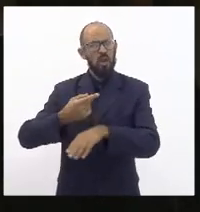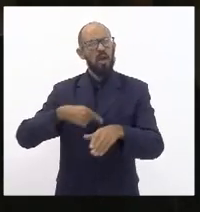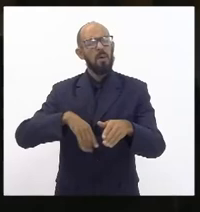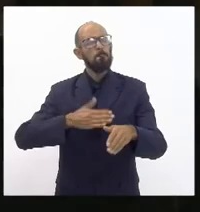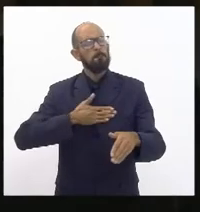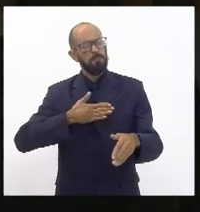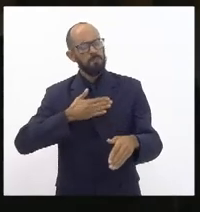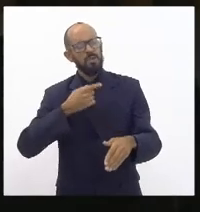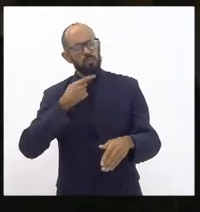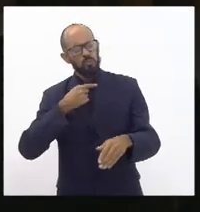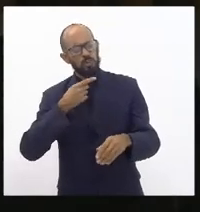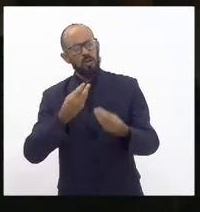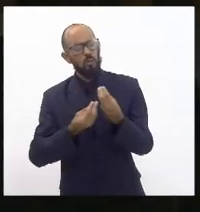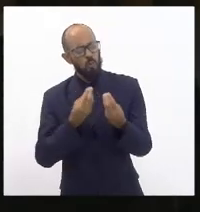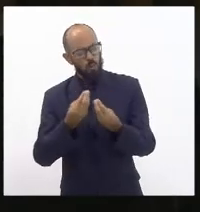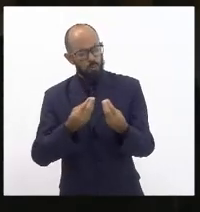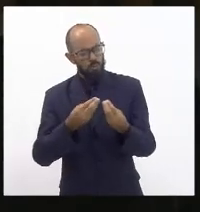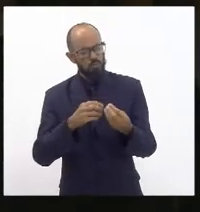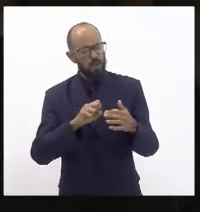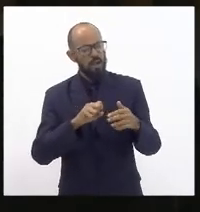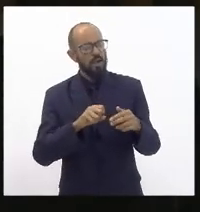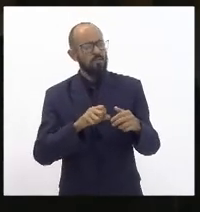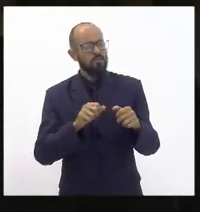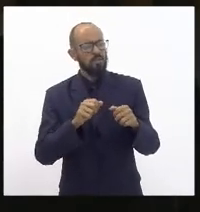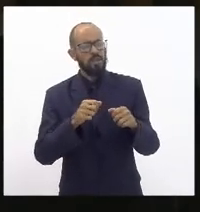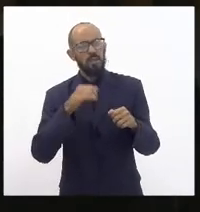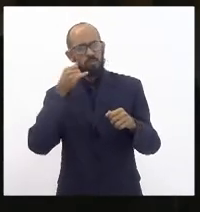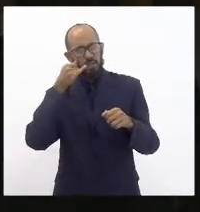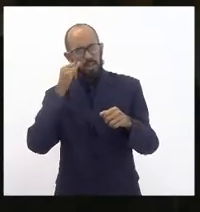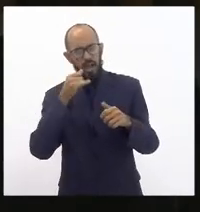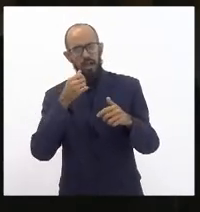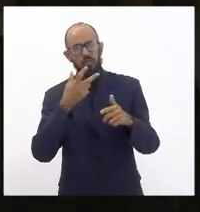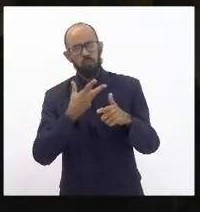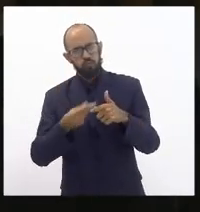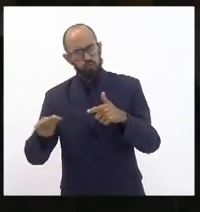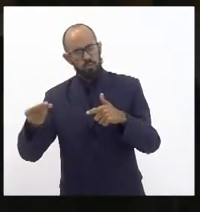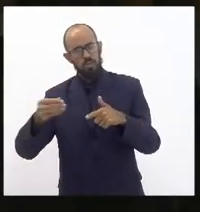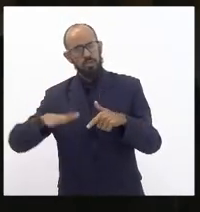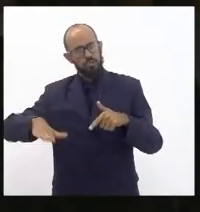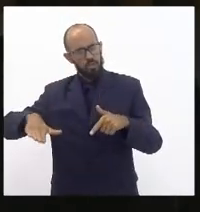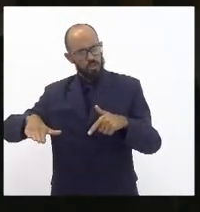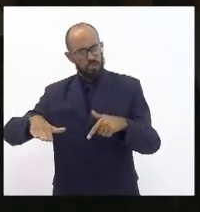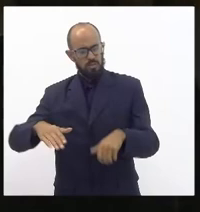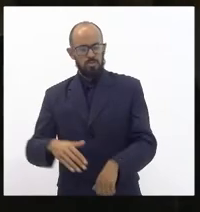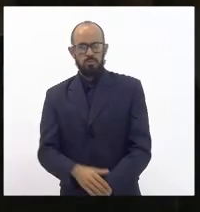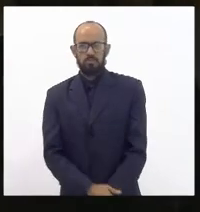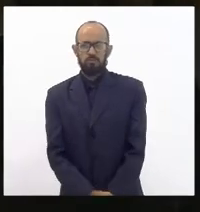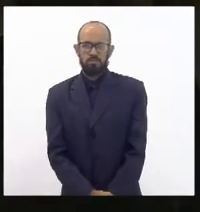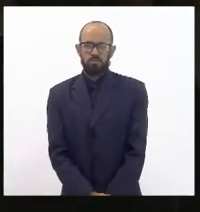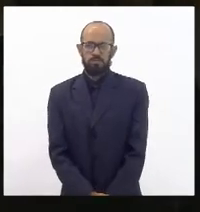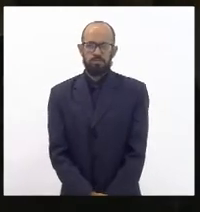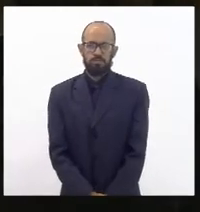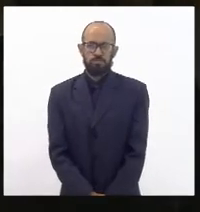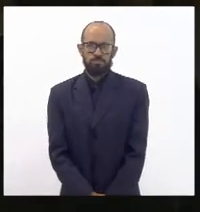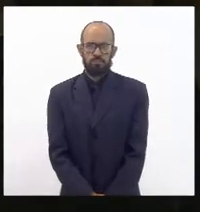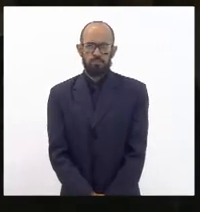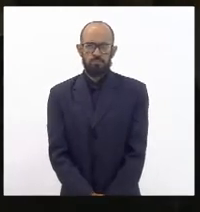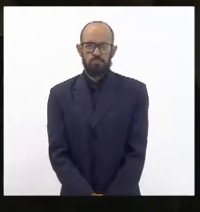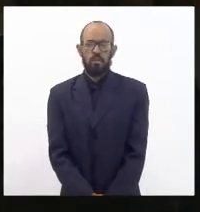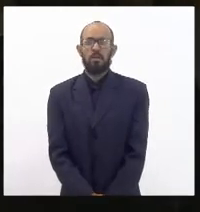crianças venham a fugir novamente então Mais Um item que foi constatado E